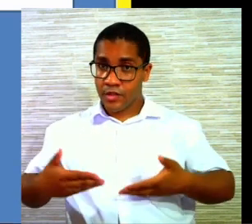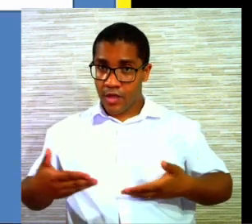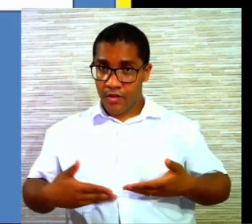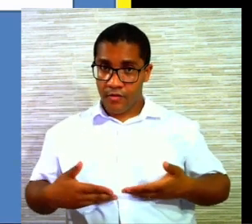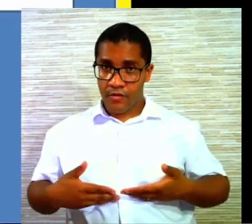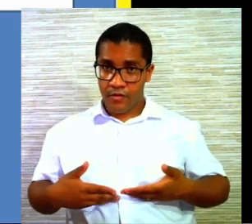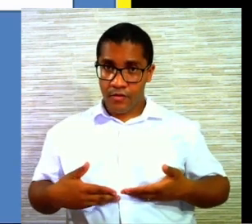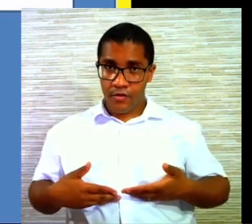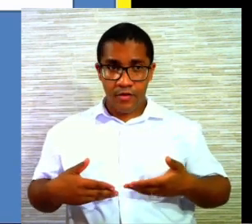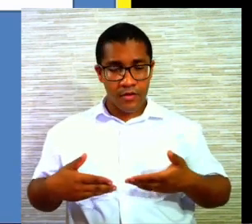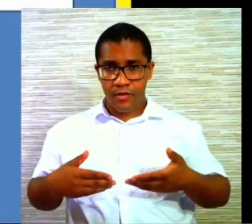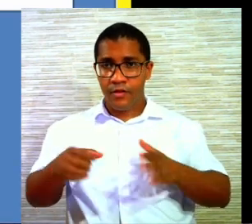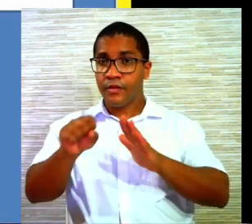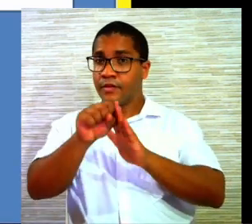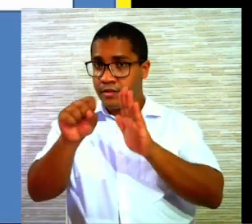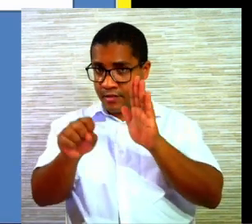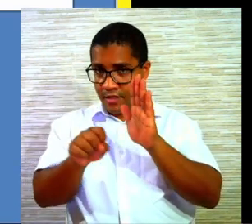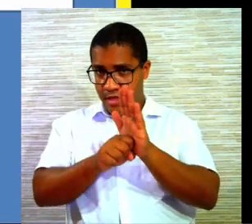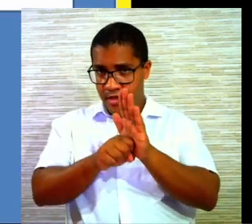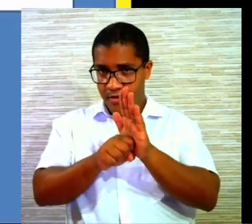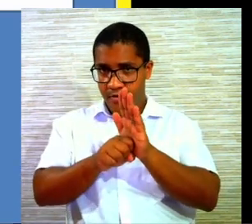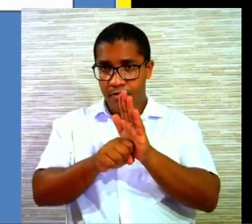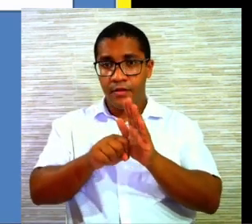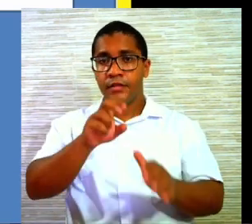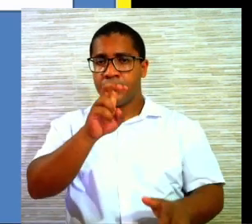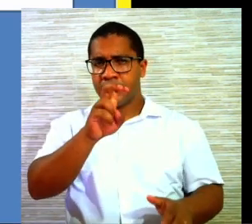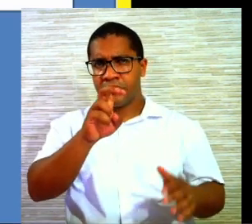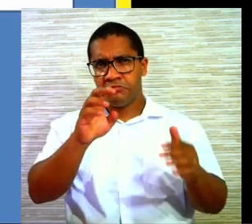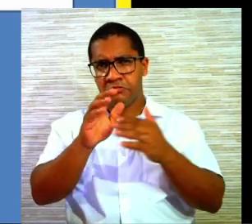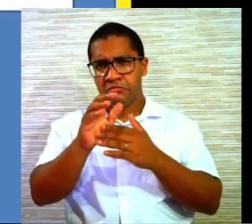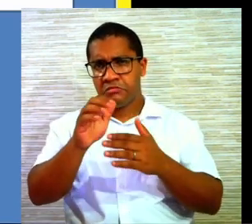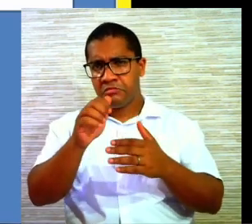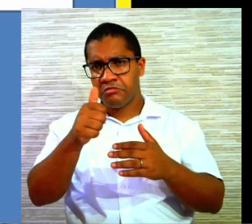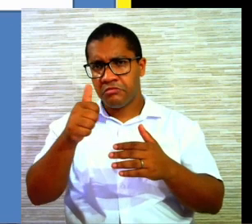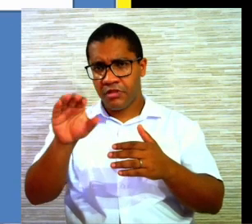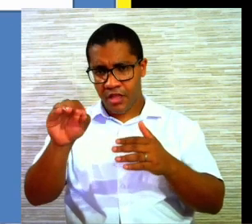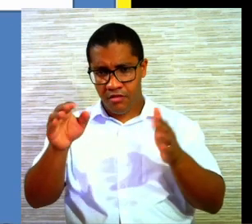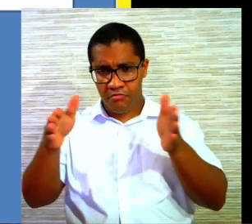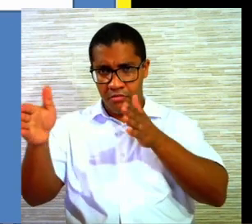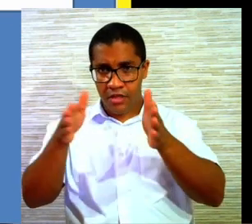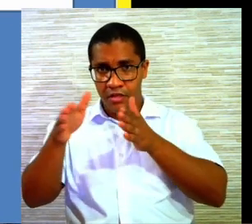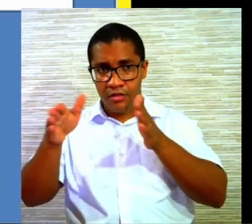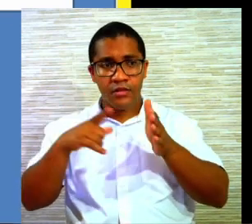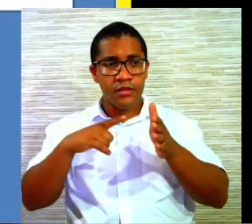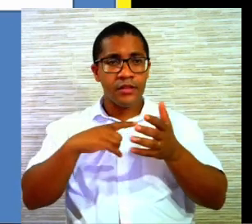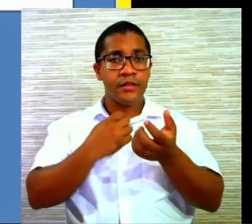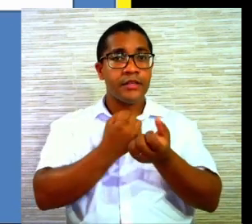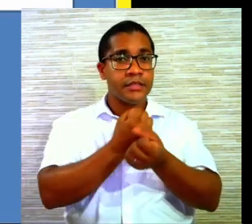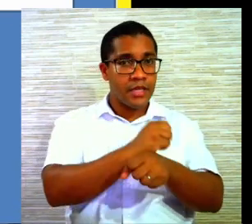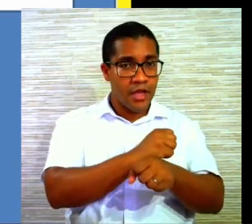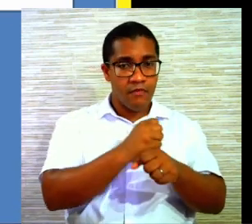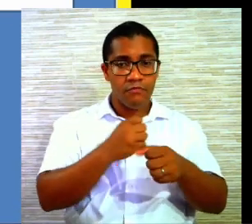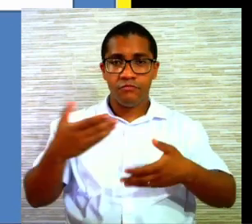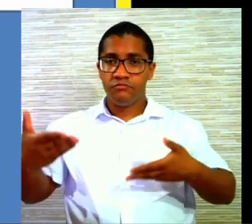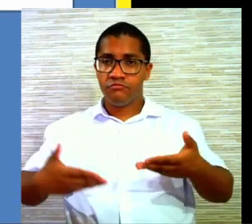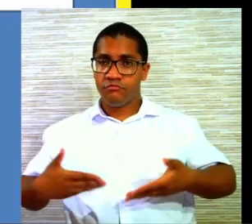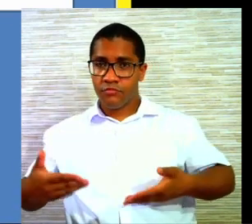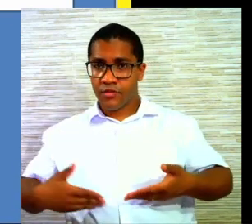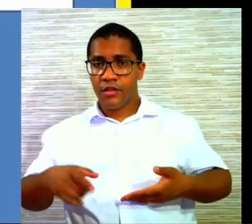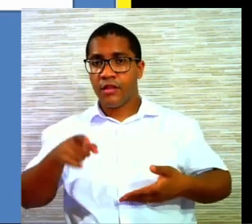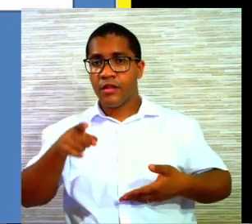5 e 10, tanto a escravidão com as mesmas características da antiguidade, quanto a